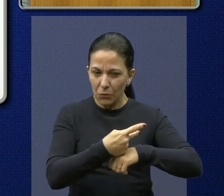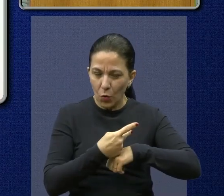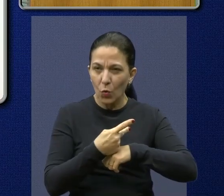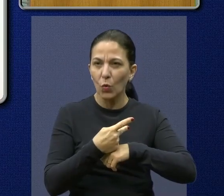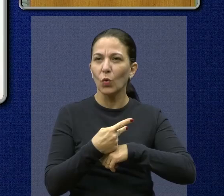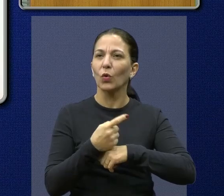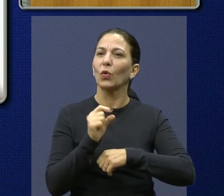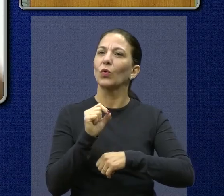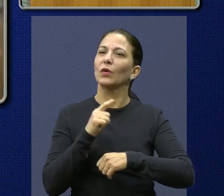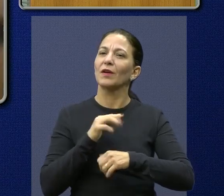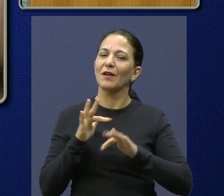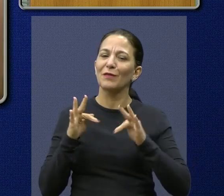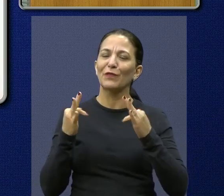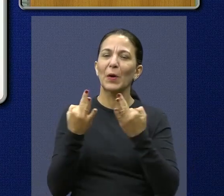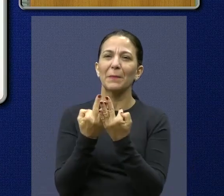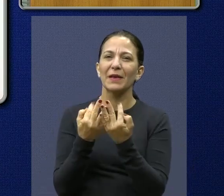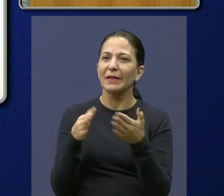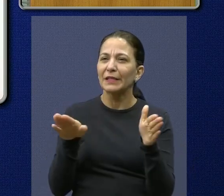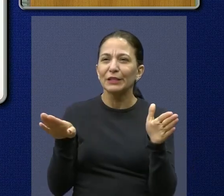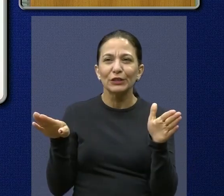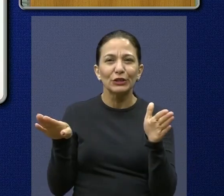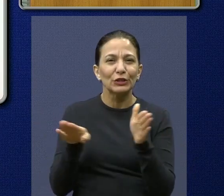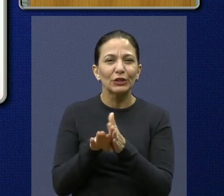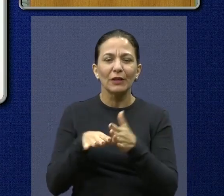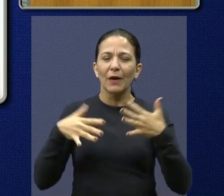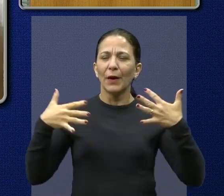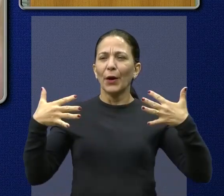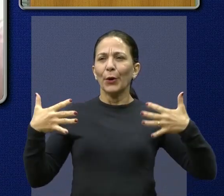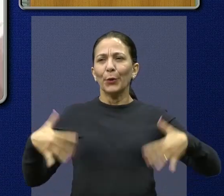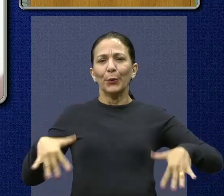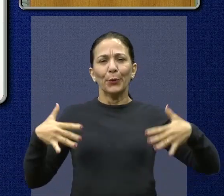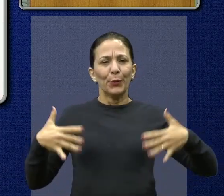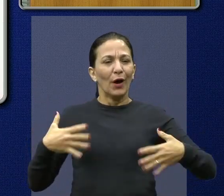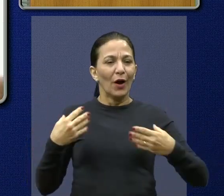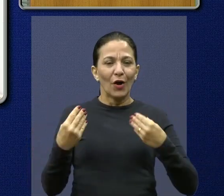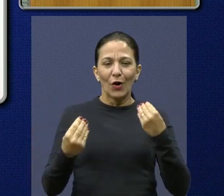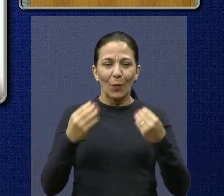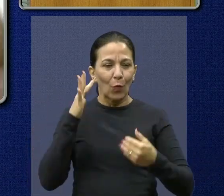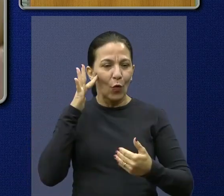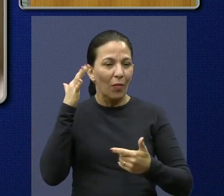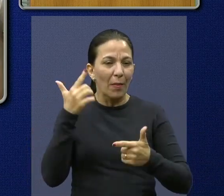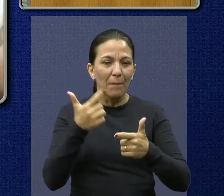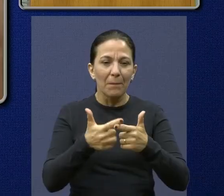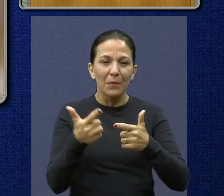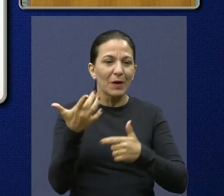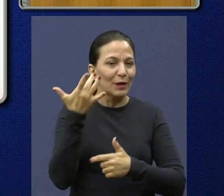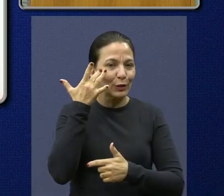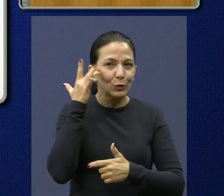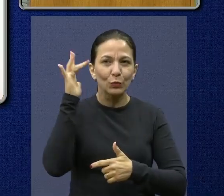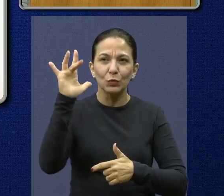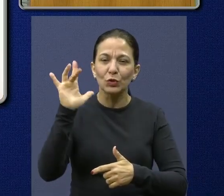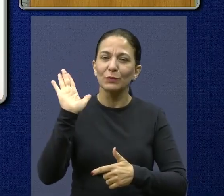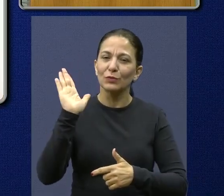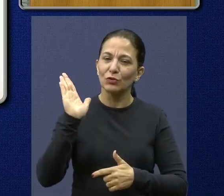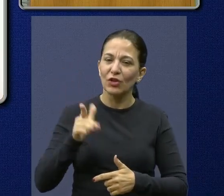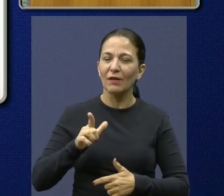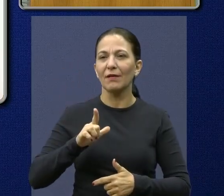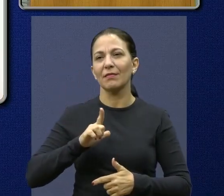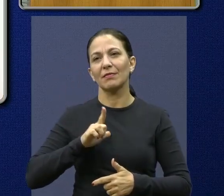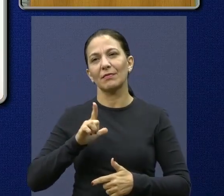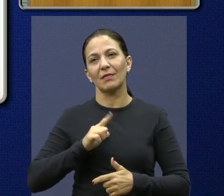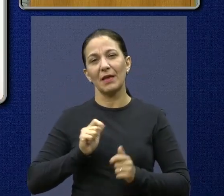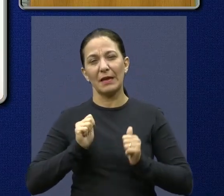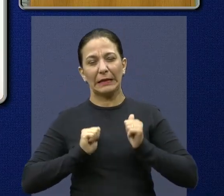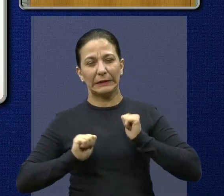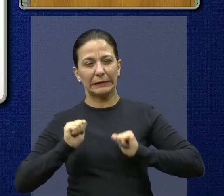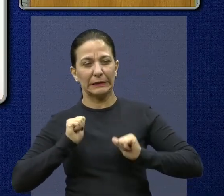a família já não chegar lá, já meio que desesperada, não sabendo o que faz, e etc., já desenvolveu a ansiedade, porque já